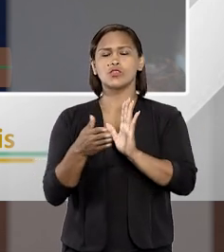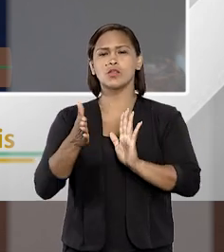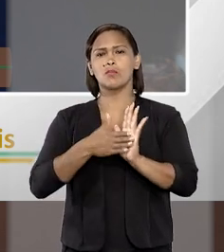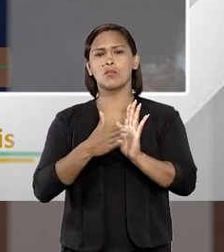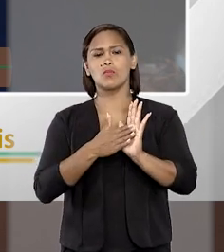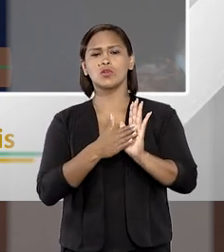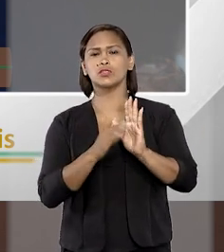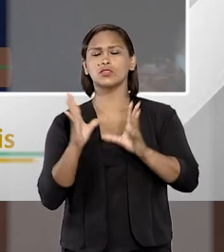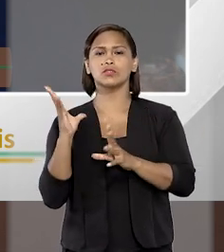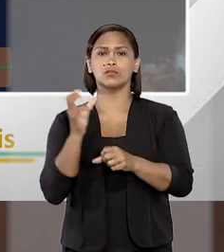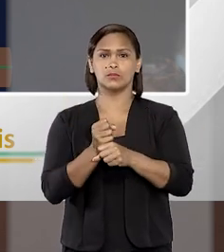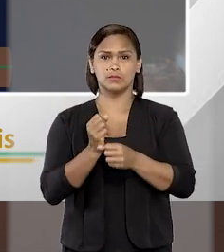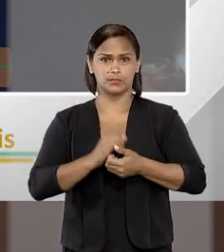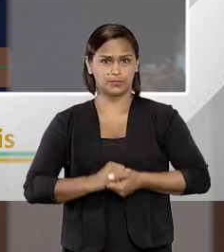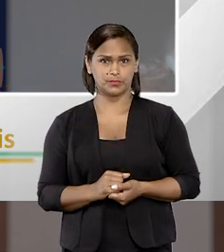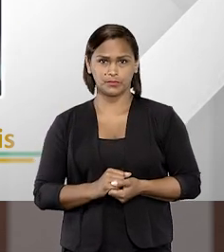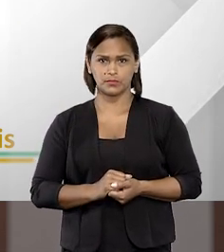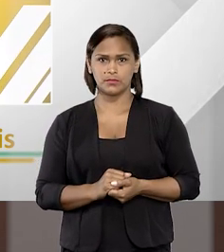Algumas propostas